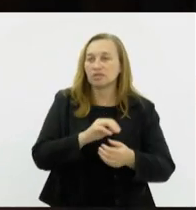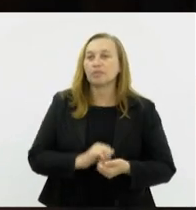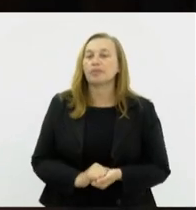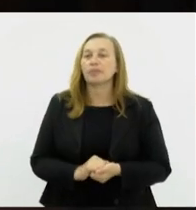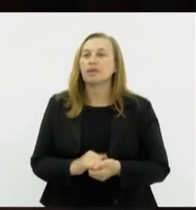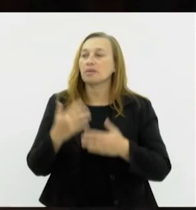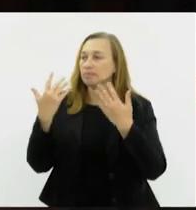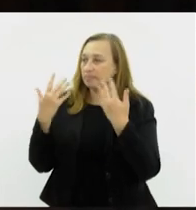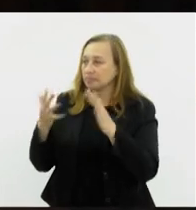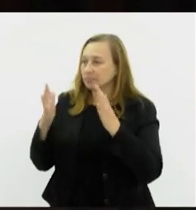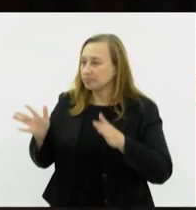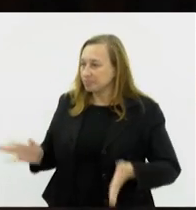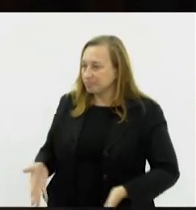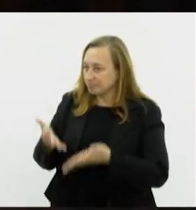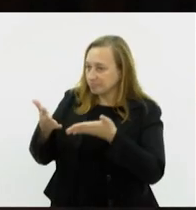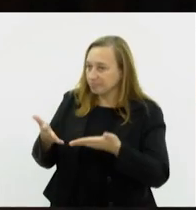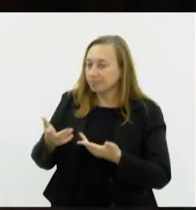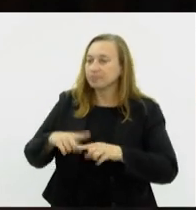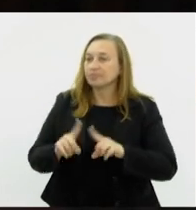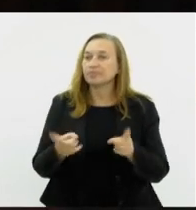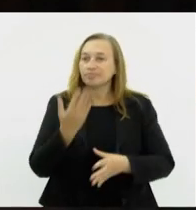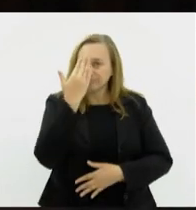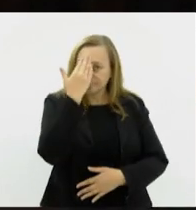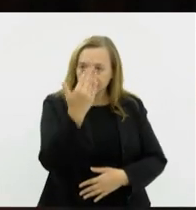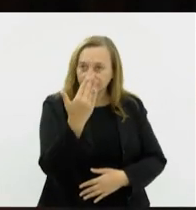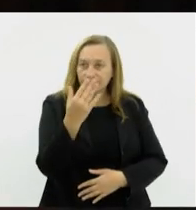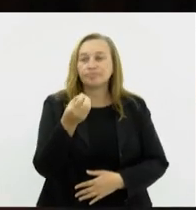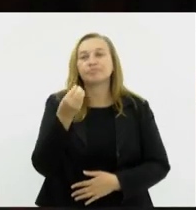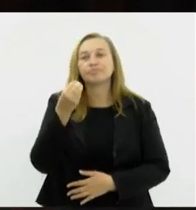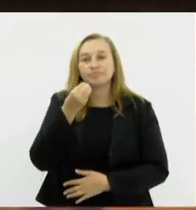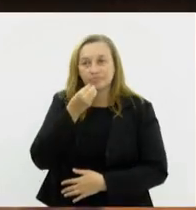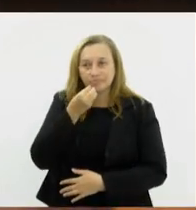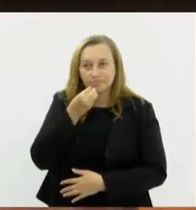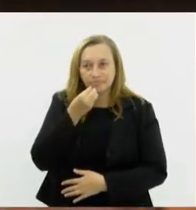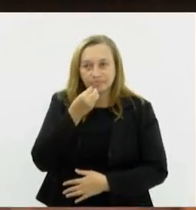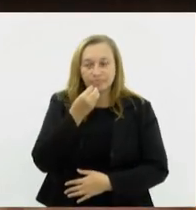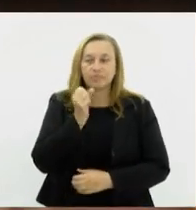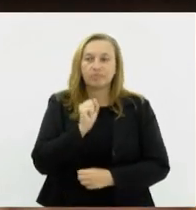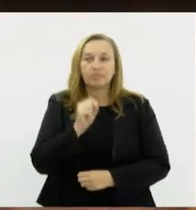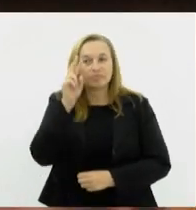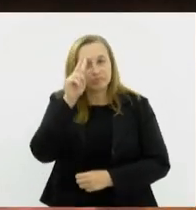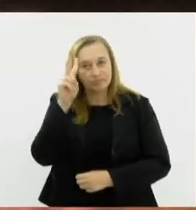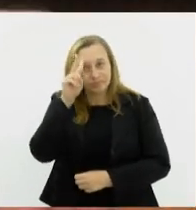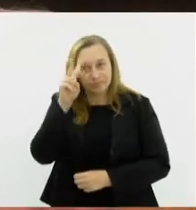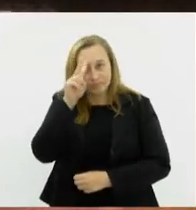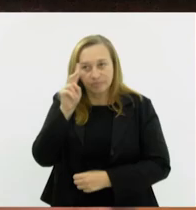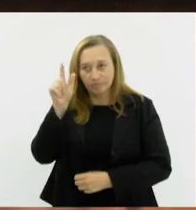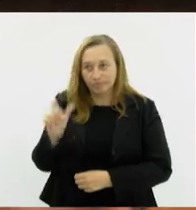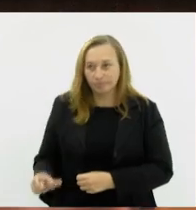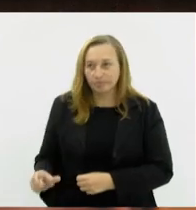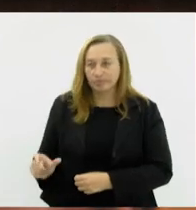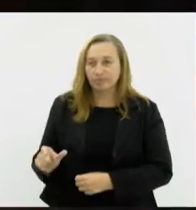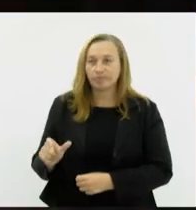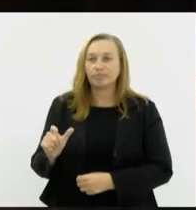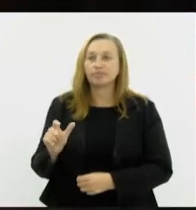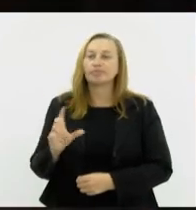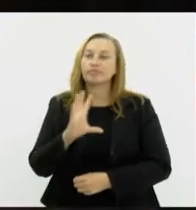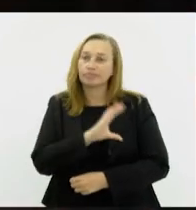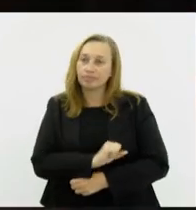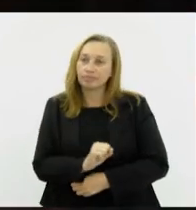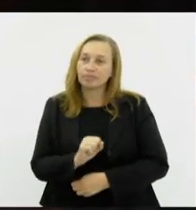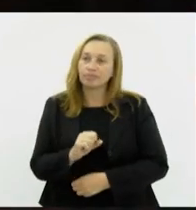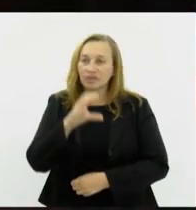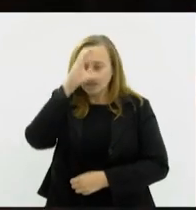elogiar a sua iniciativa, mas agradecer pela oportunidade de eu poder lembrar aqui uma figura tão querida, que foi a